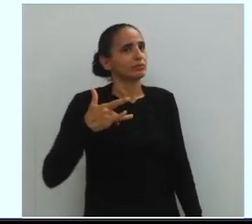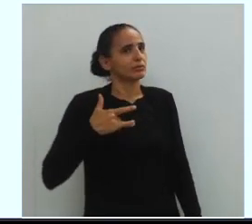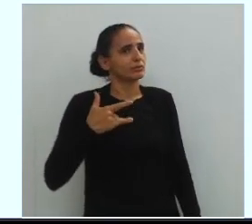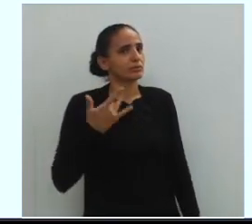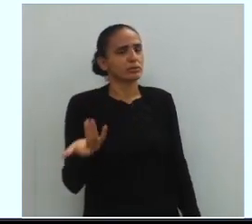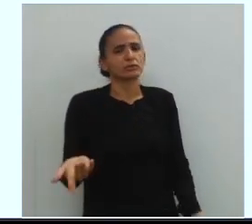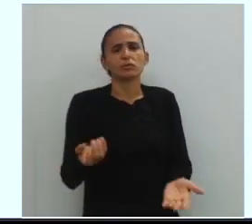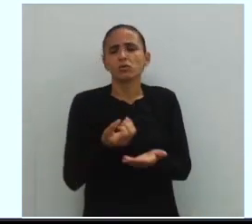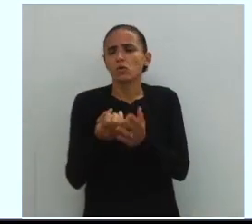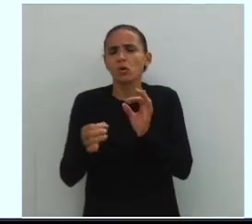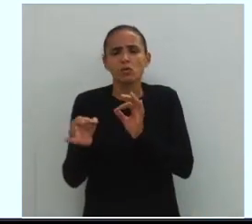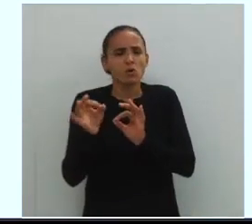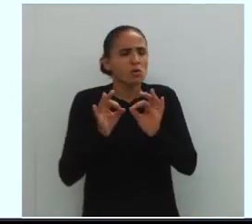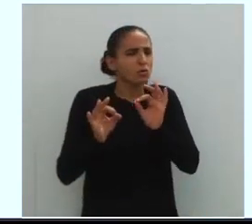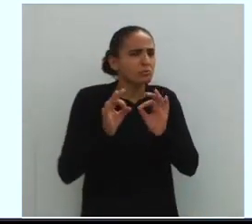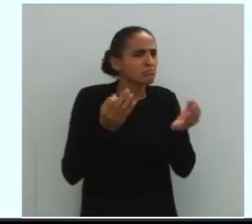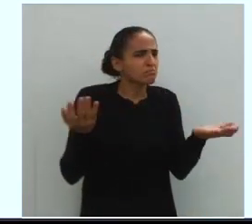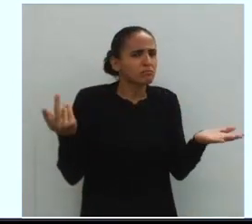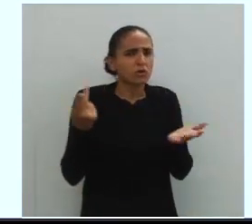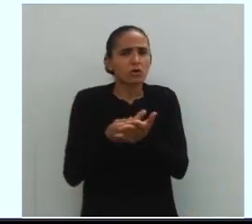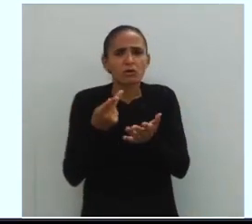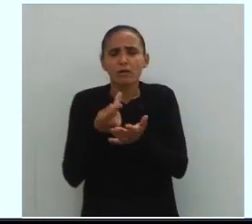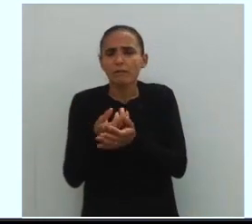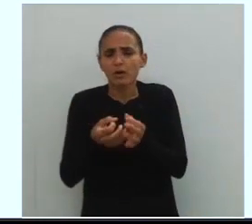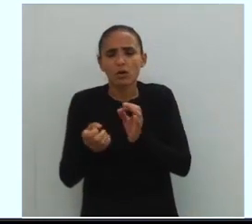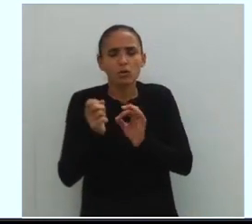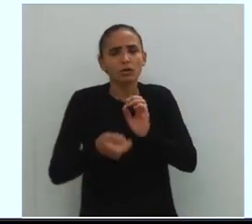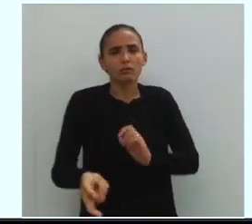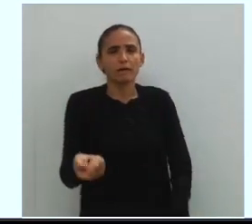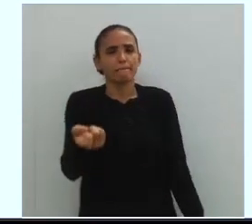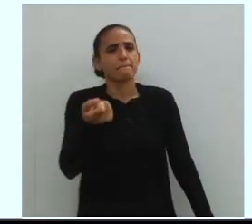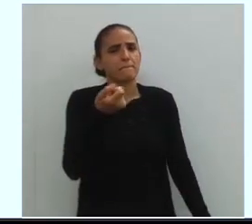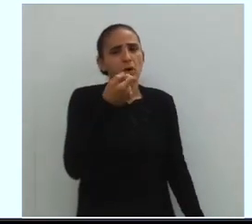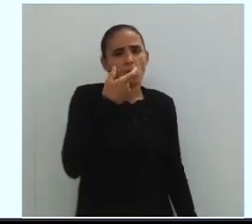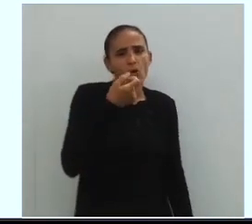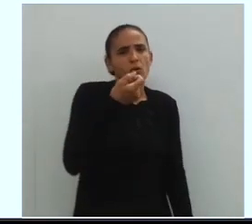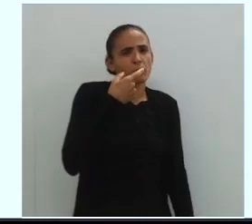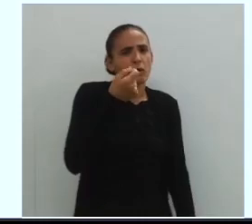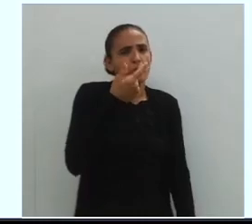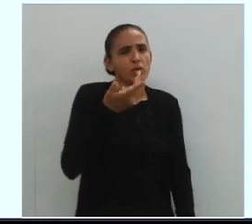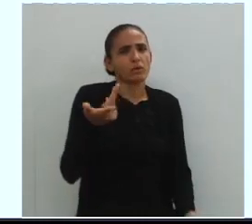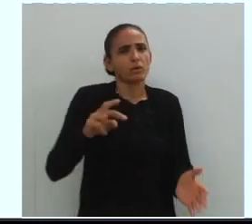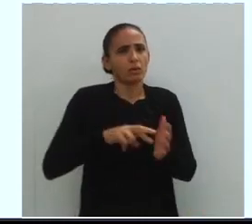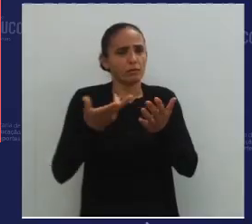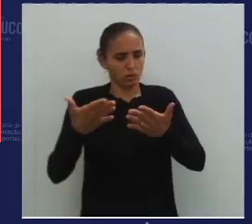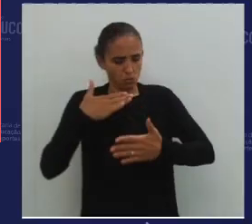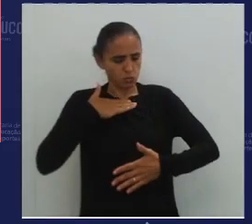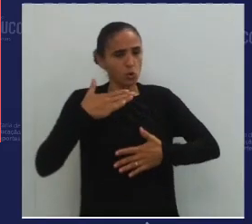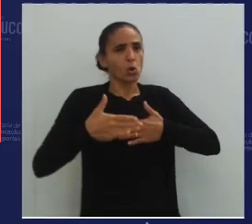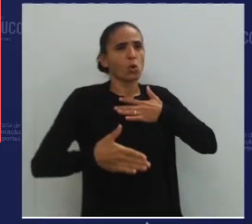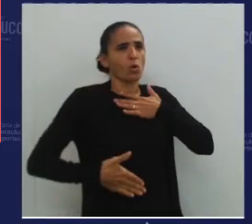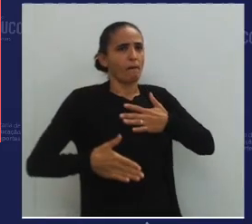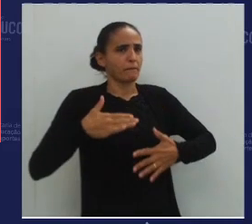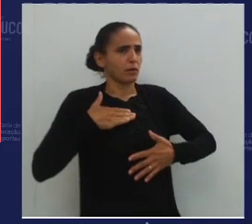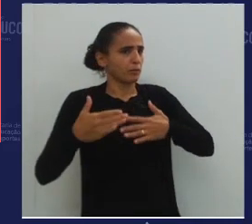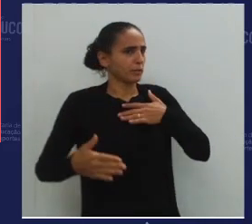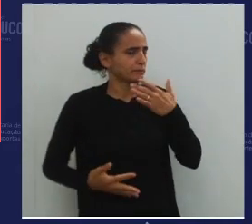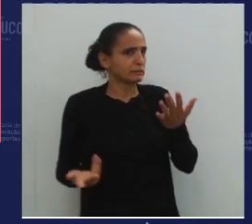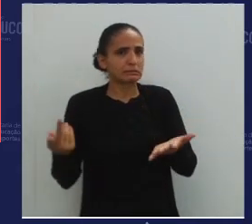vai falar sobre substâncias que são psicoativas e seus efeitos. Toda